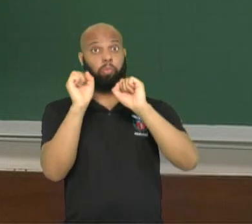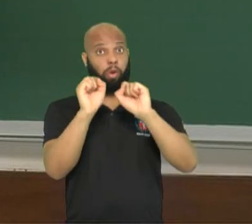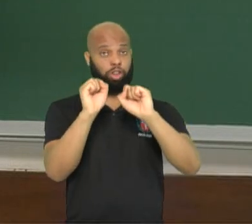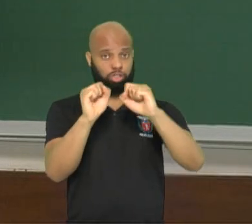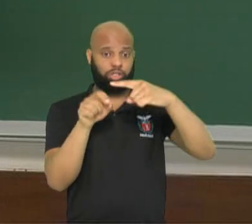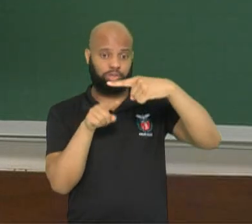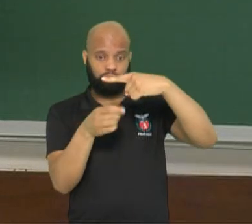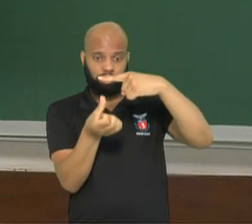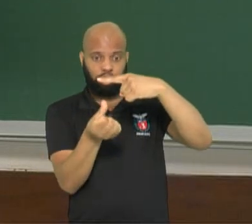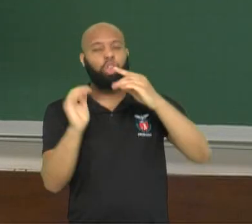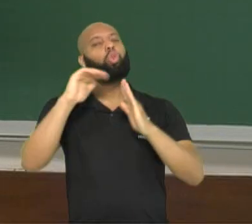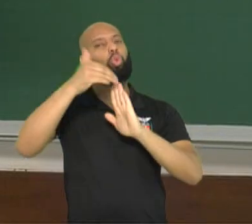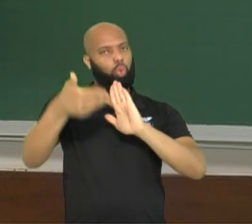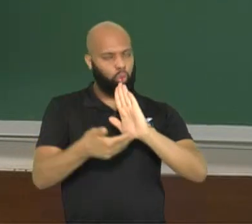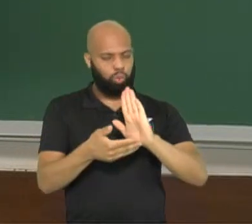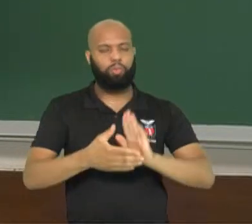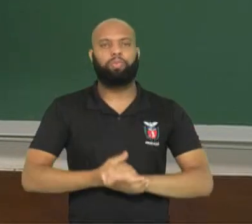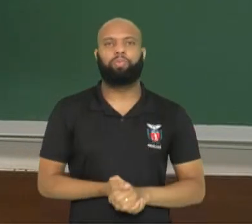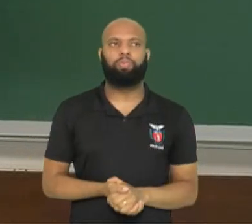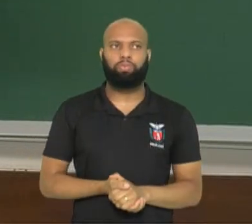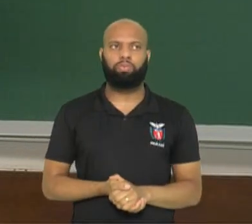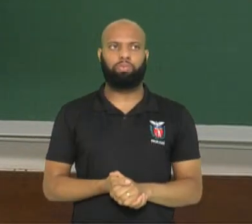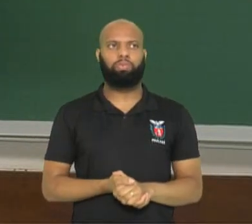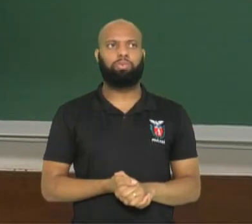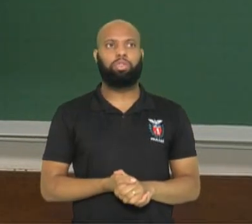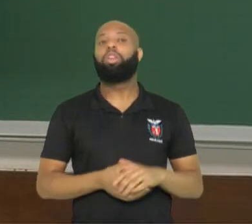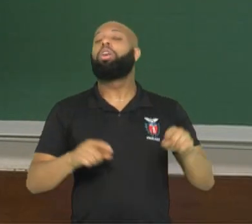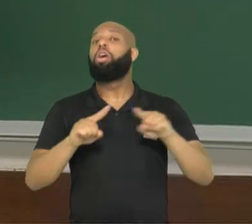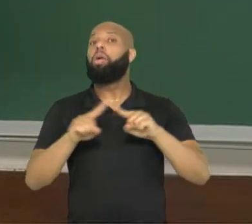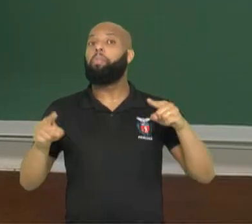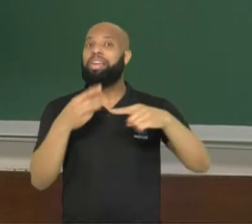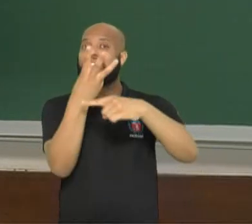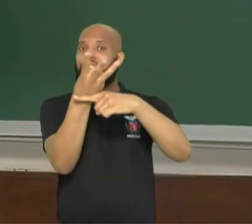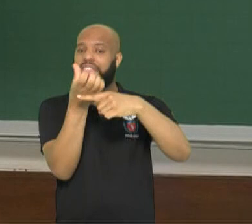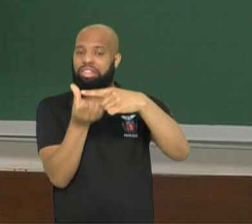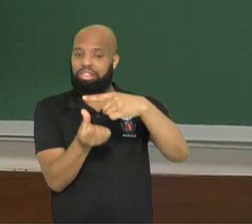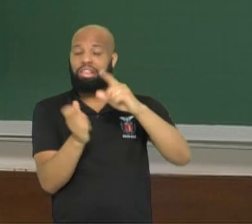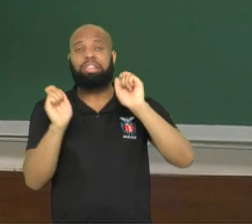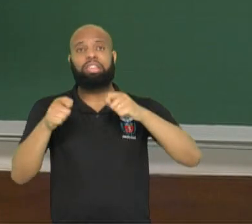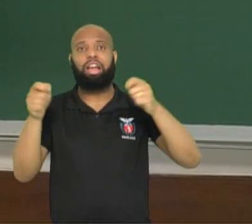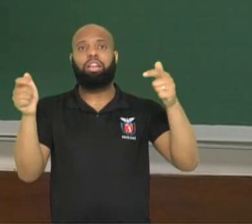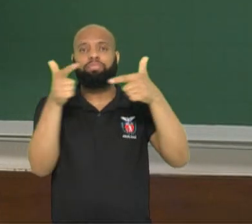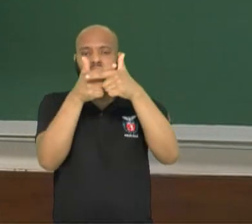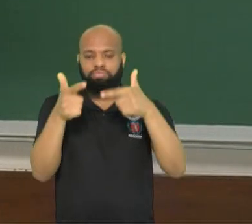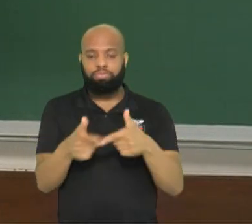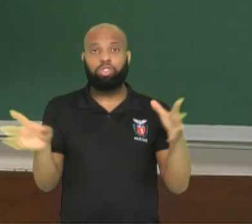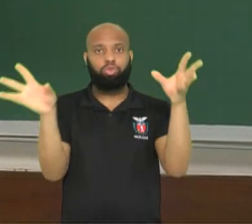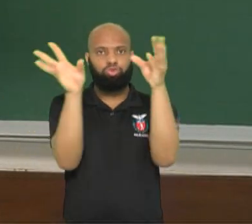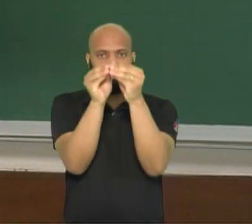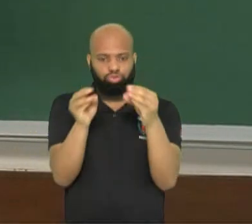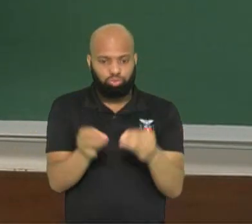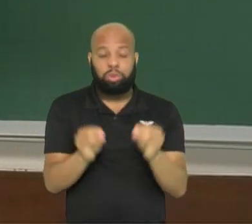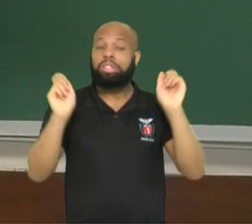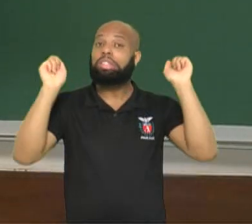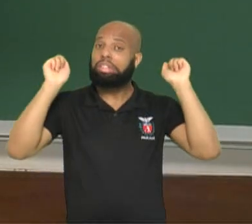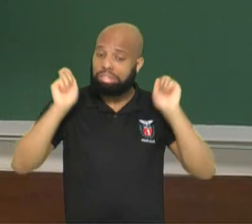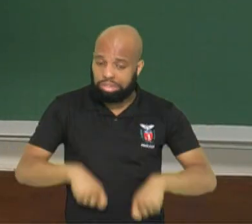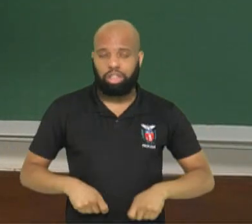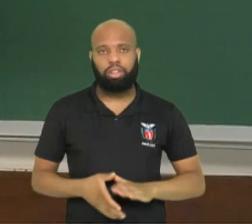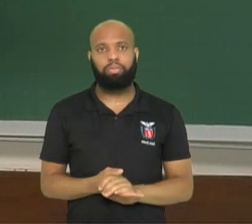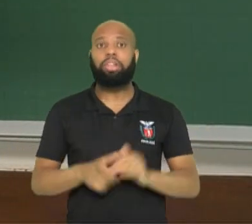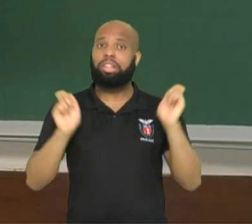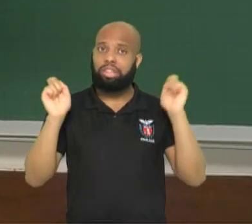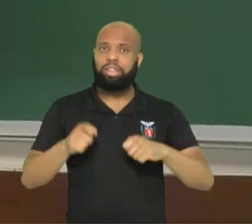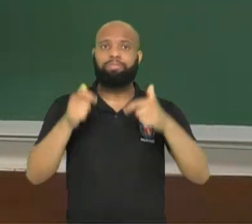favoráveis pelo número de evento total. Só que eu posso simplificar essa razão, eu posso reduzir